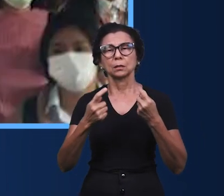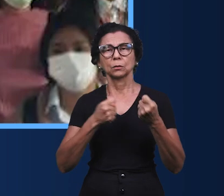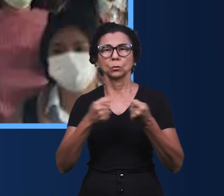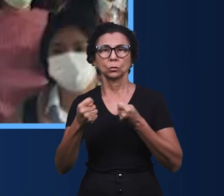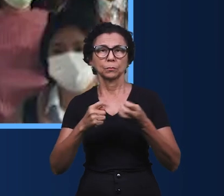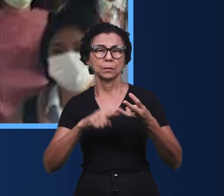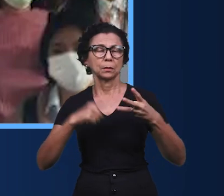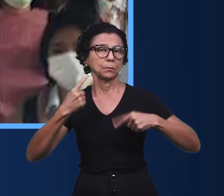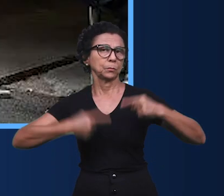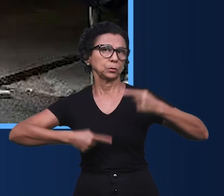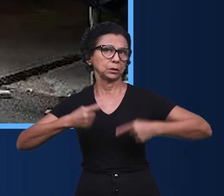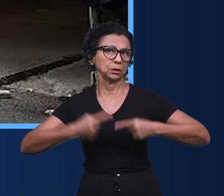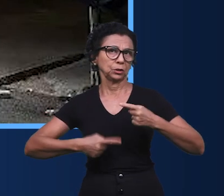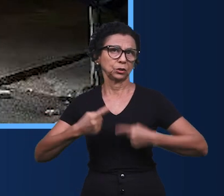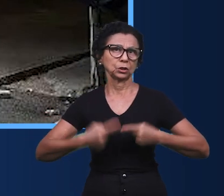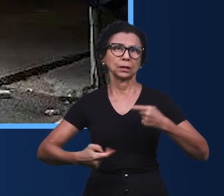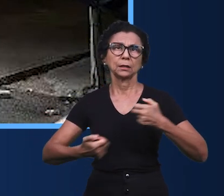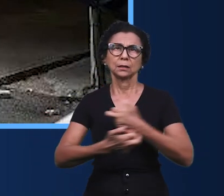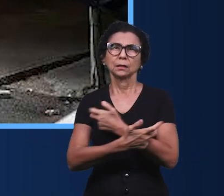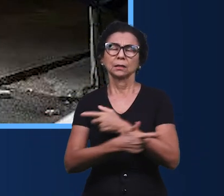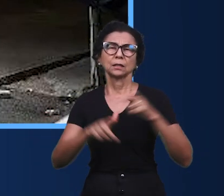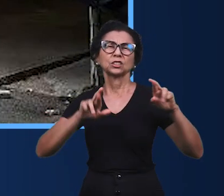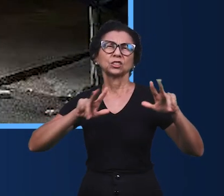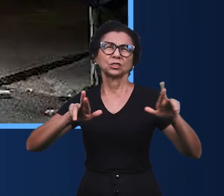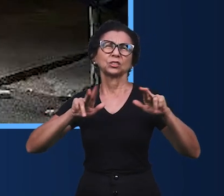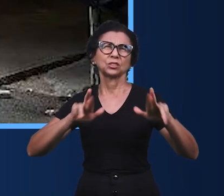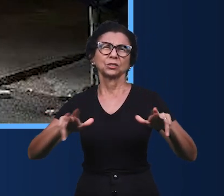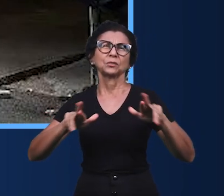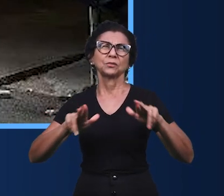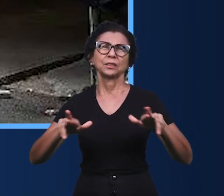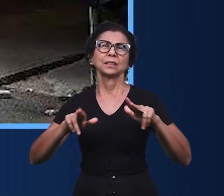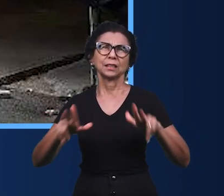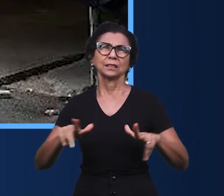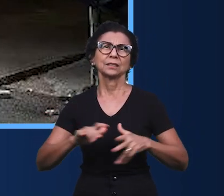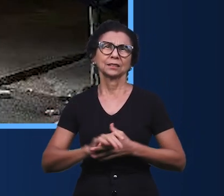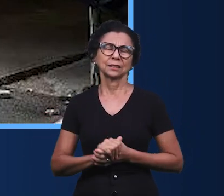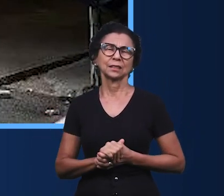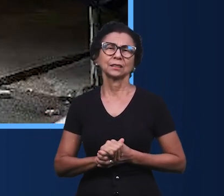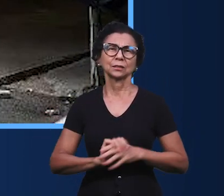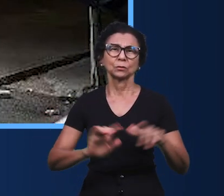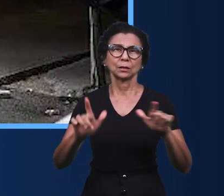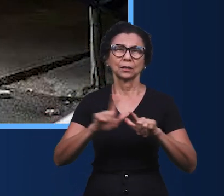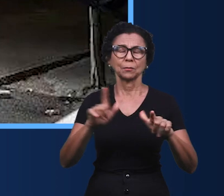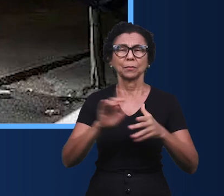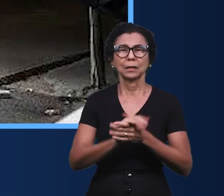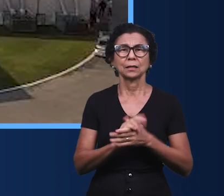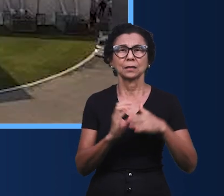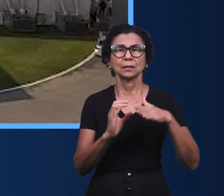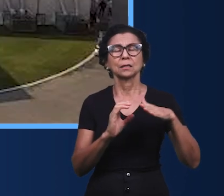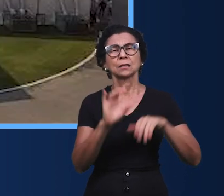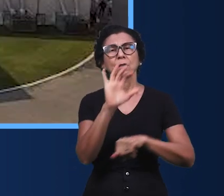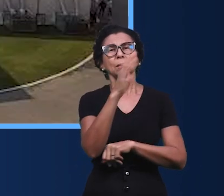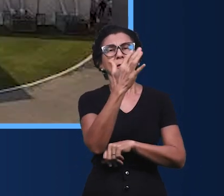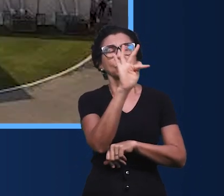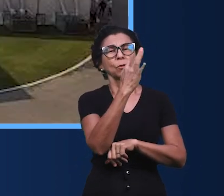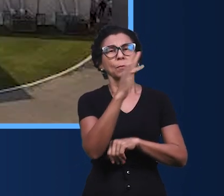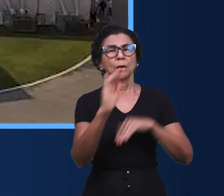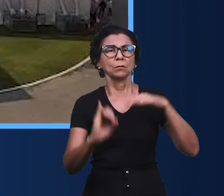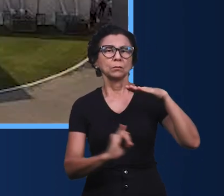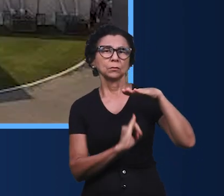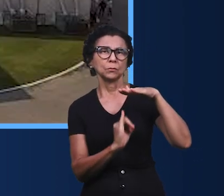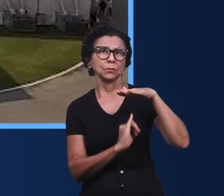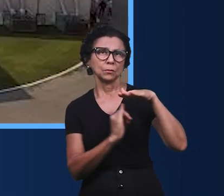e política. Entre as desigualdades, destacou os trabalhadores formais e informais. Quando a economia fechou,